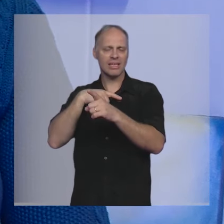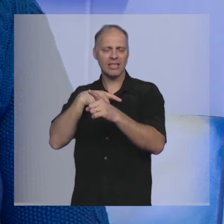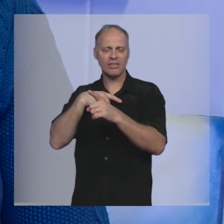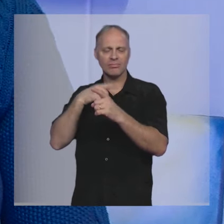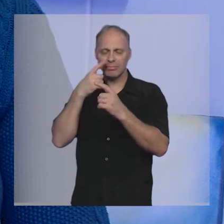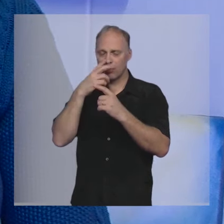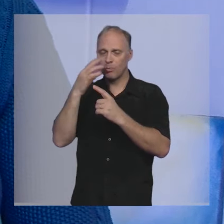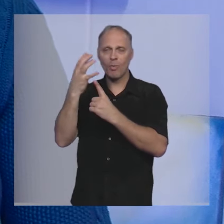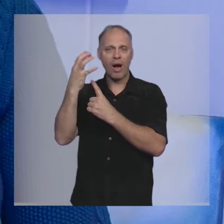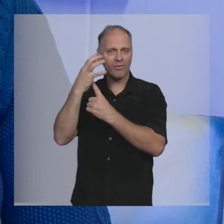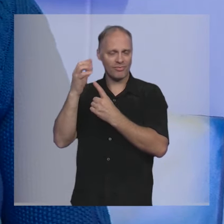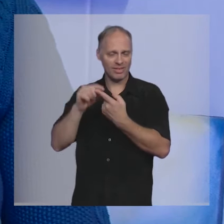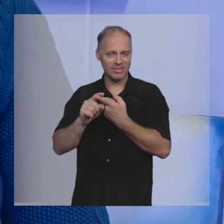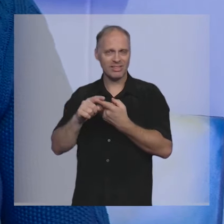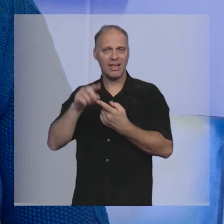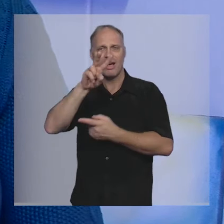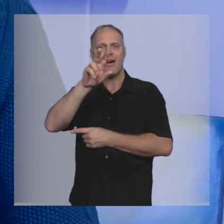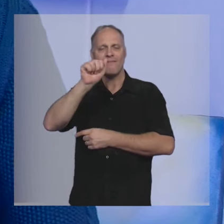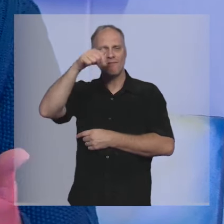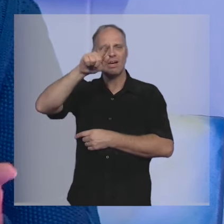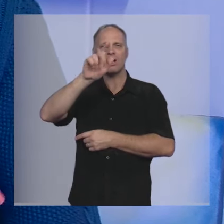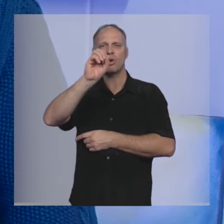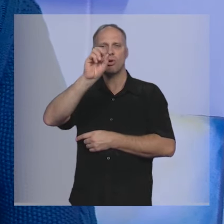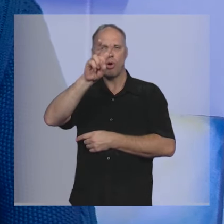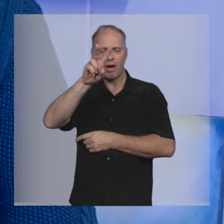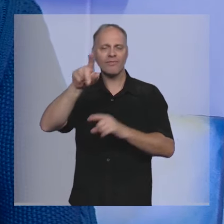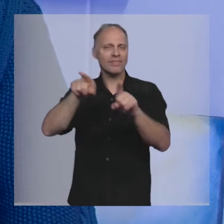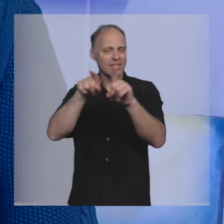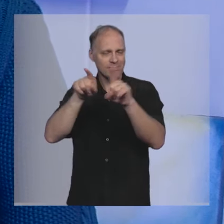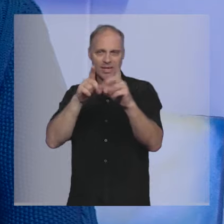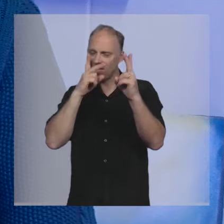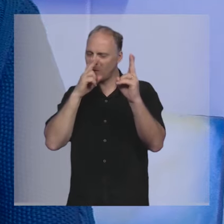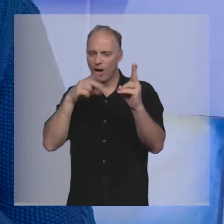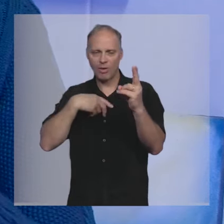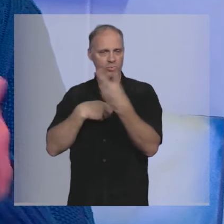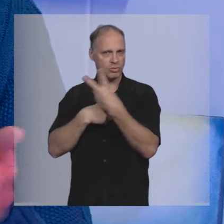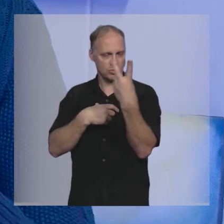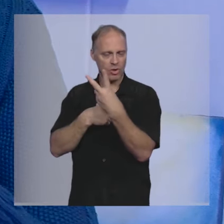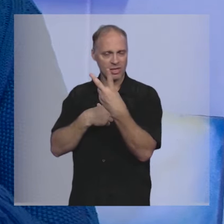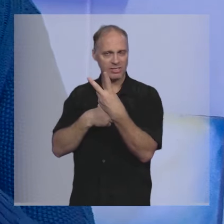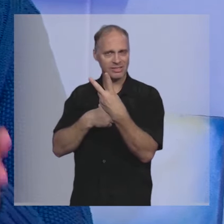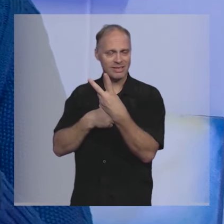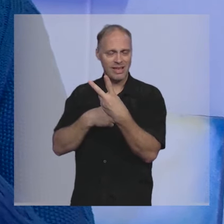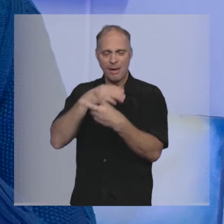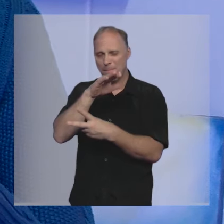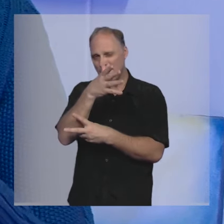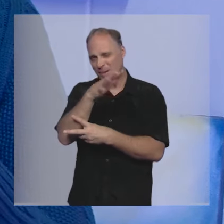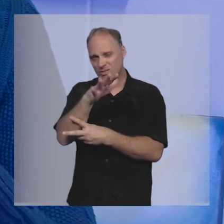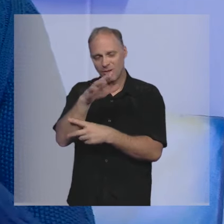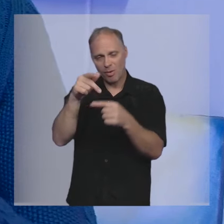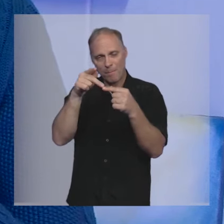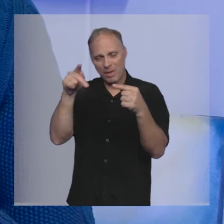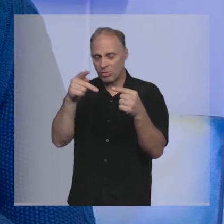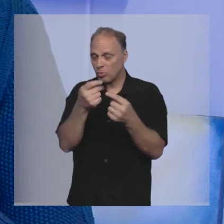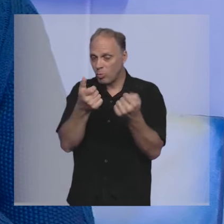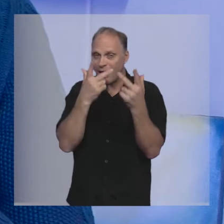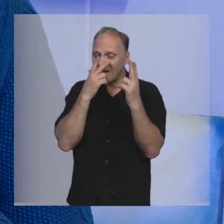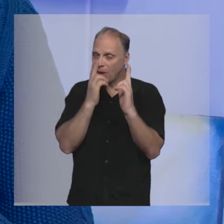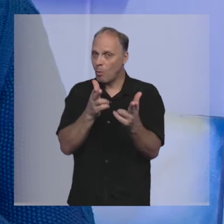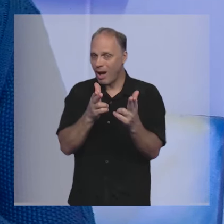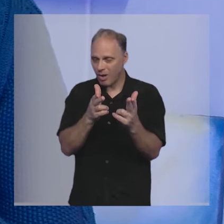inspiração, o Van Gogh também teve porque na época do Van Gogh e do Klimt, eles são mais ou menos na